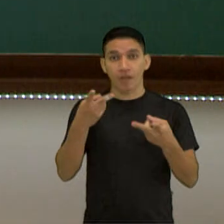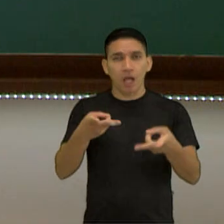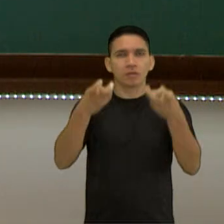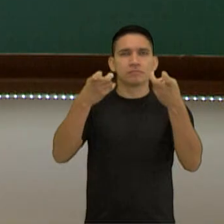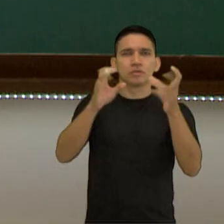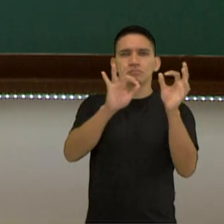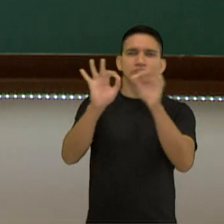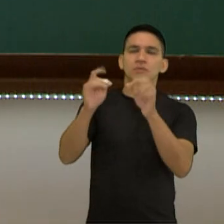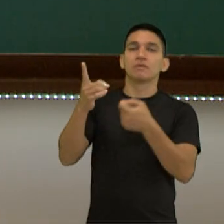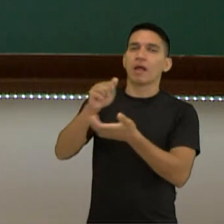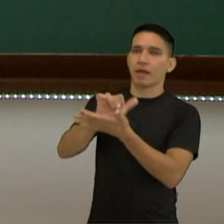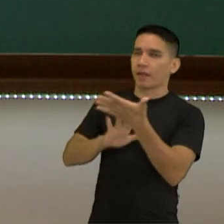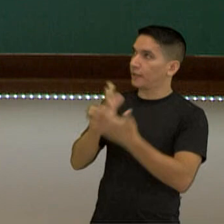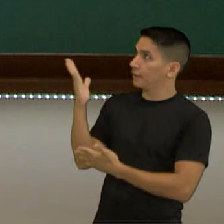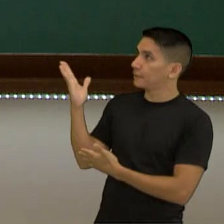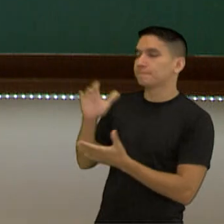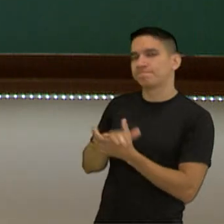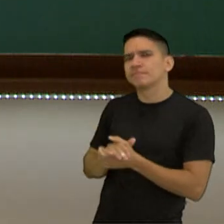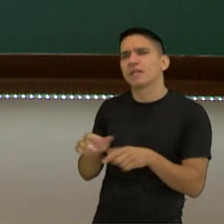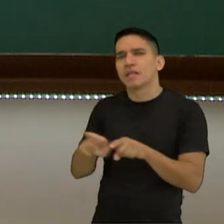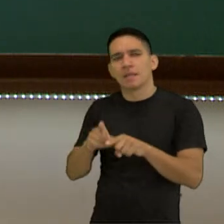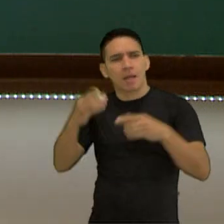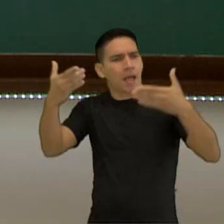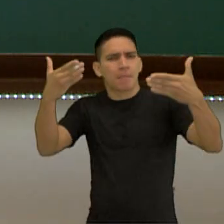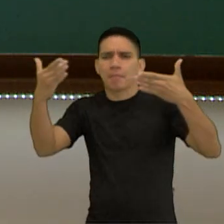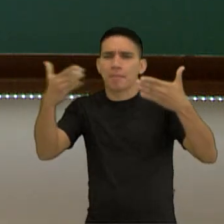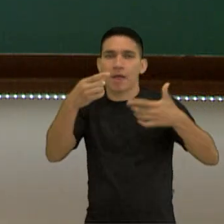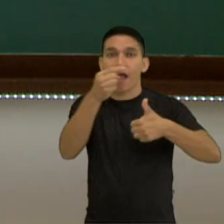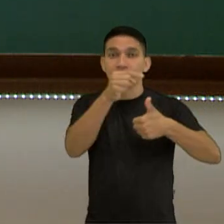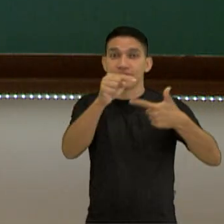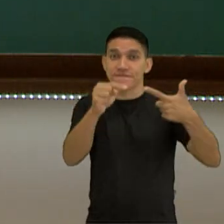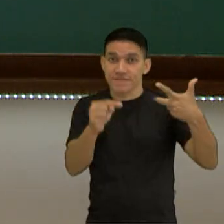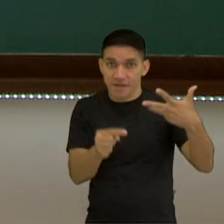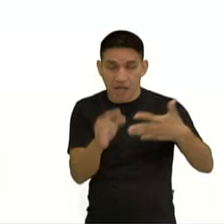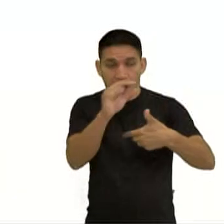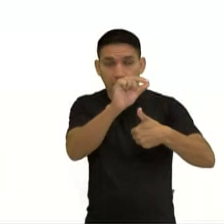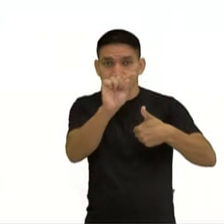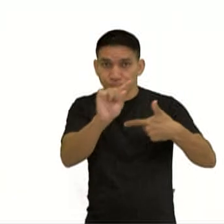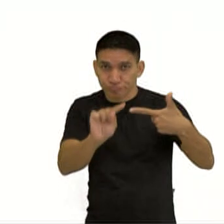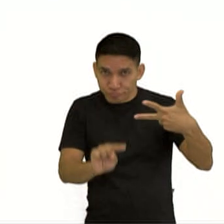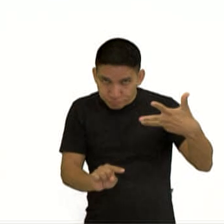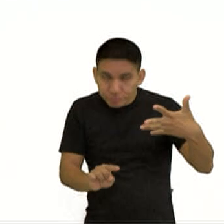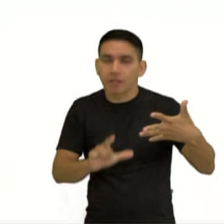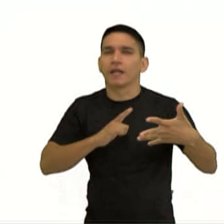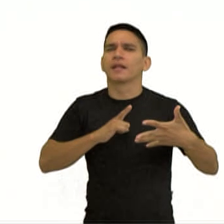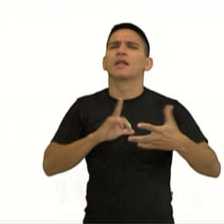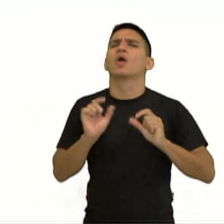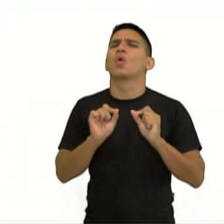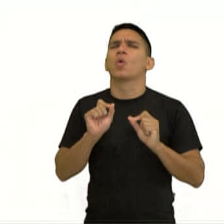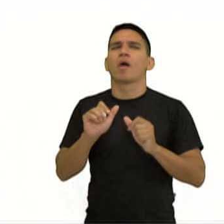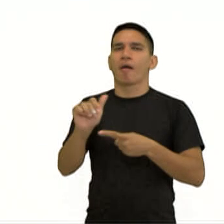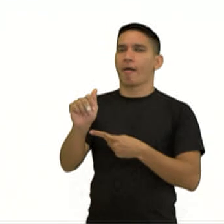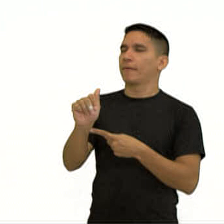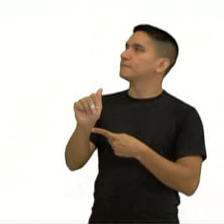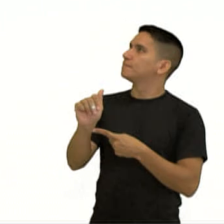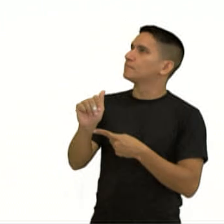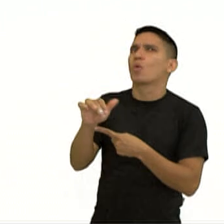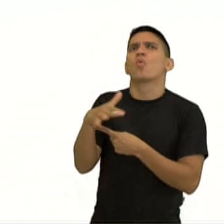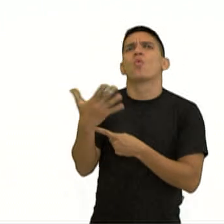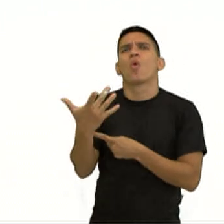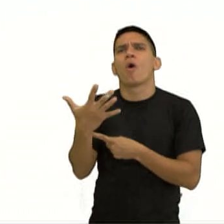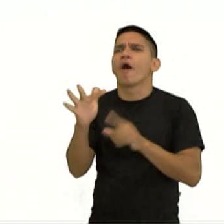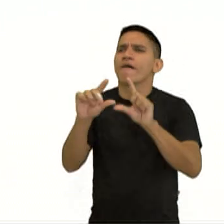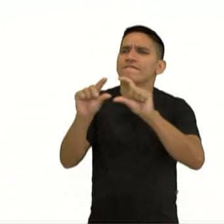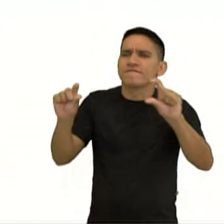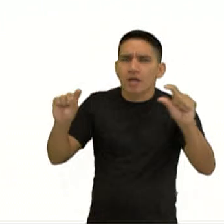Observando o nosso exercício e verificando as frases anteriores, nós temos para a questão A. Qual das frases é boa, trazem